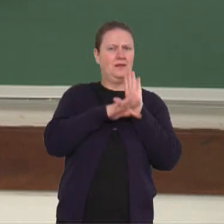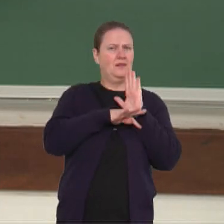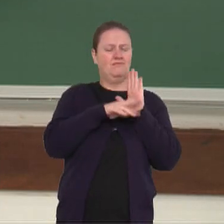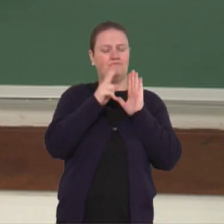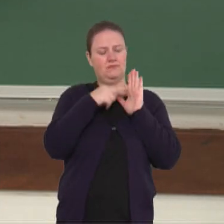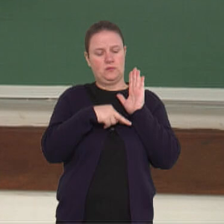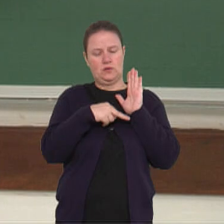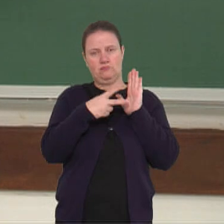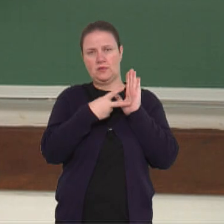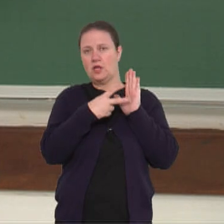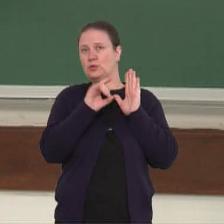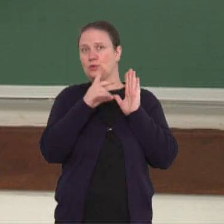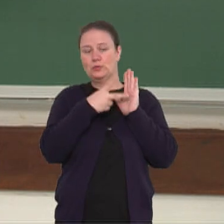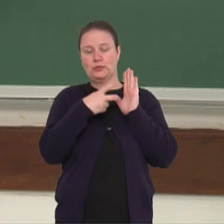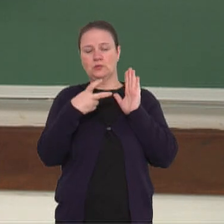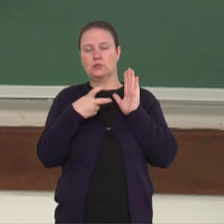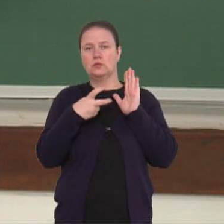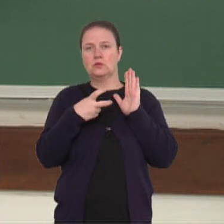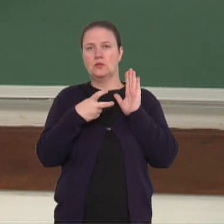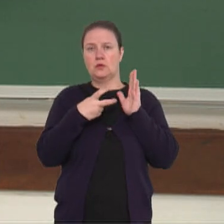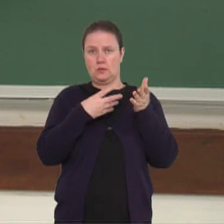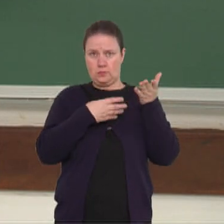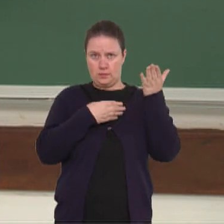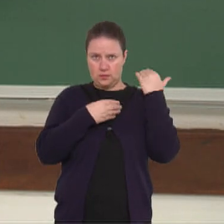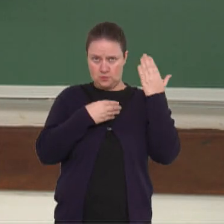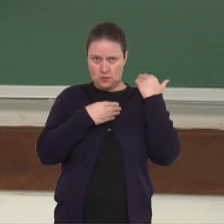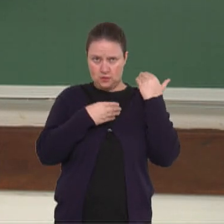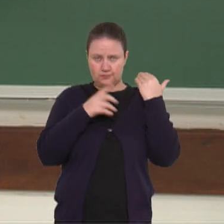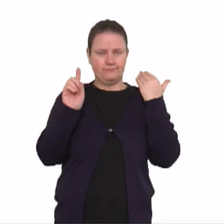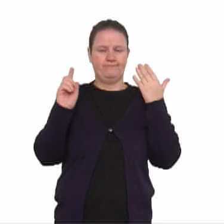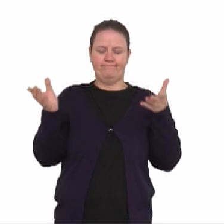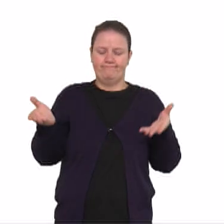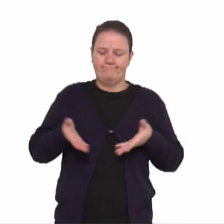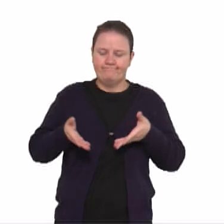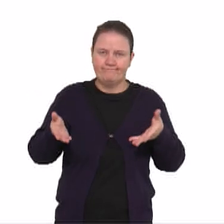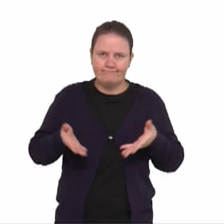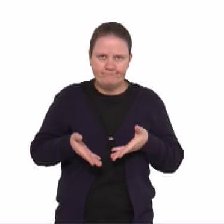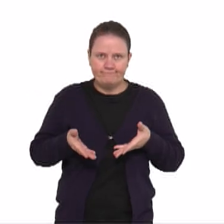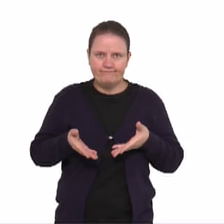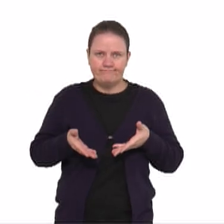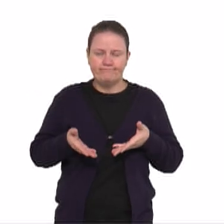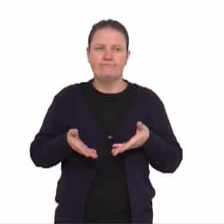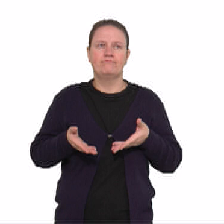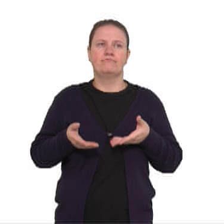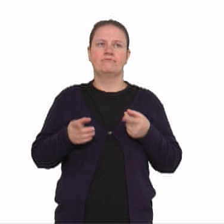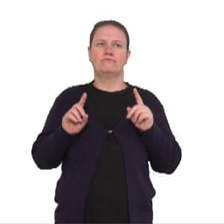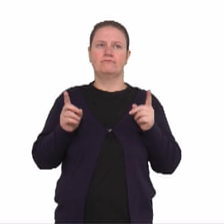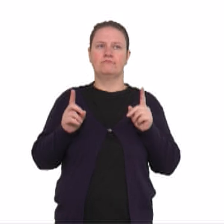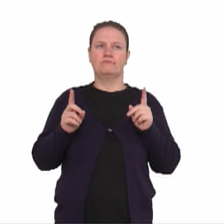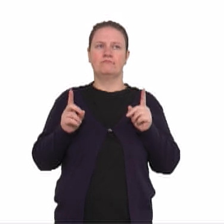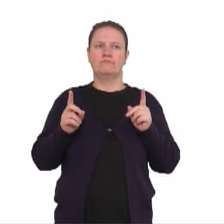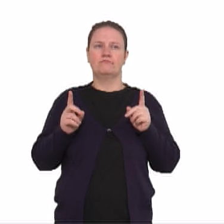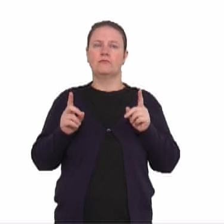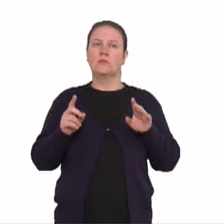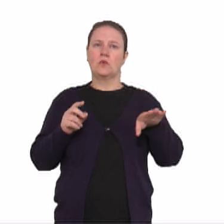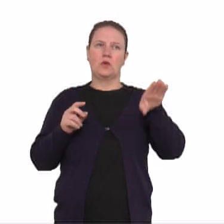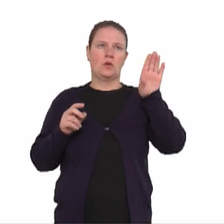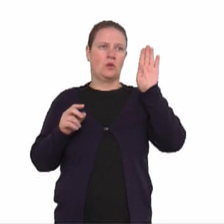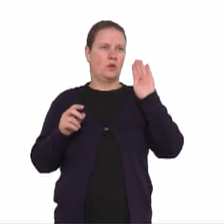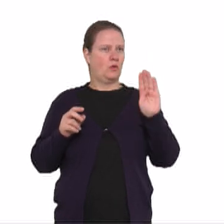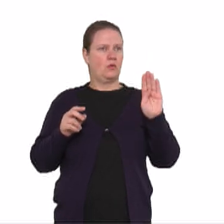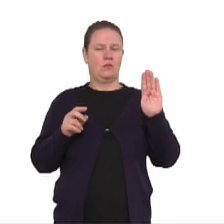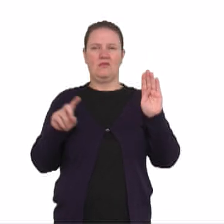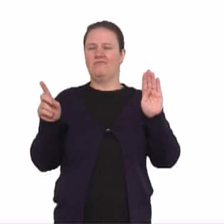né? Então, is é passado? Não, é presente. Know, que é o verbo saber, conhecer. Aqui no caso ele está no presente,